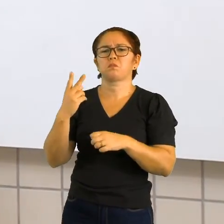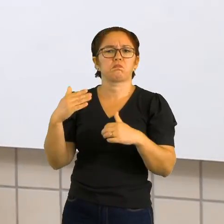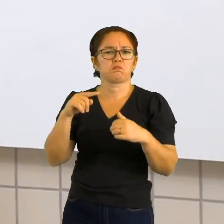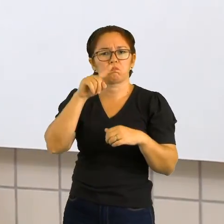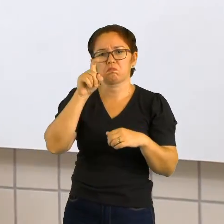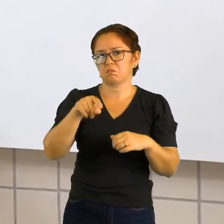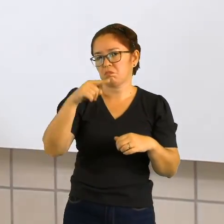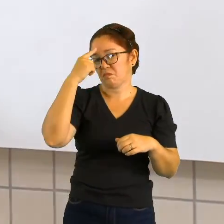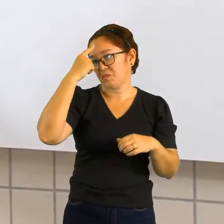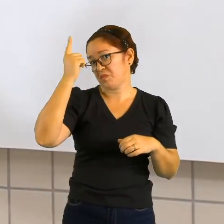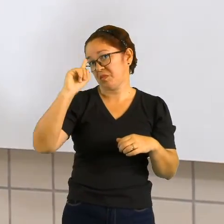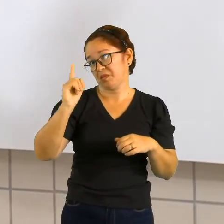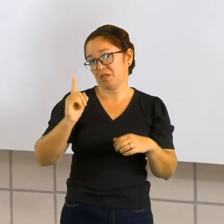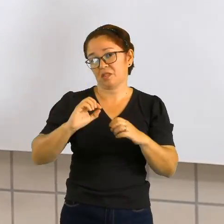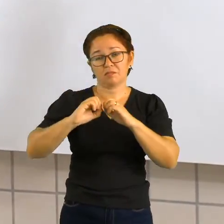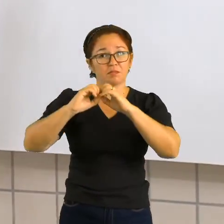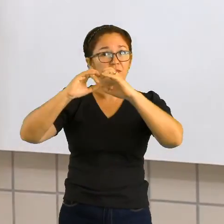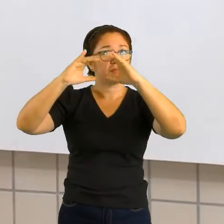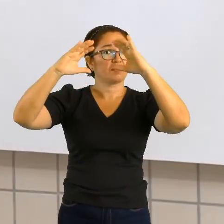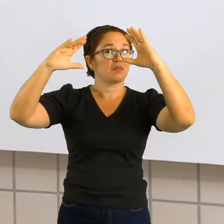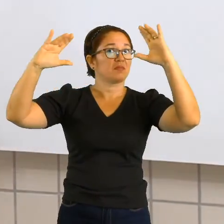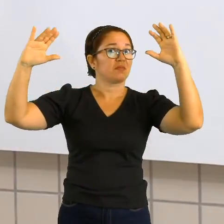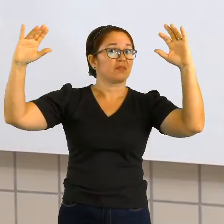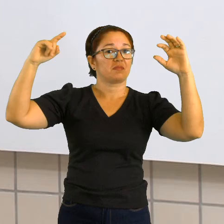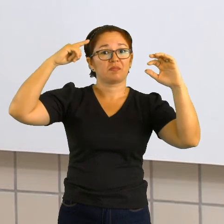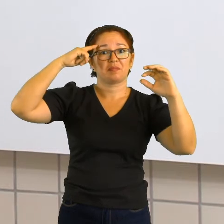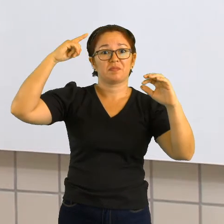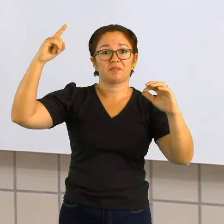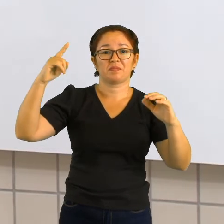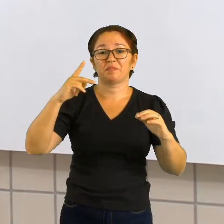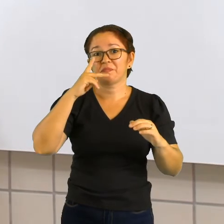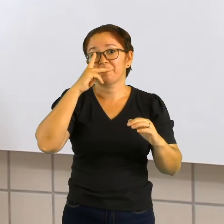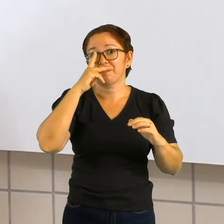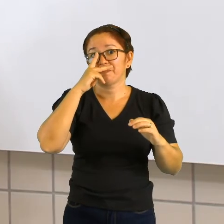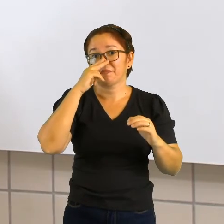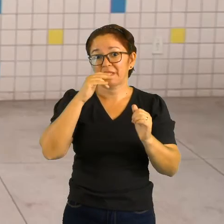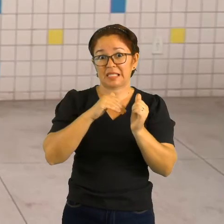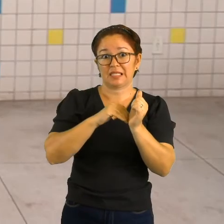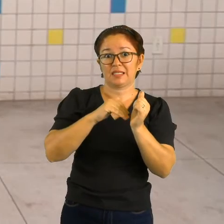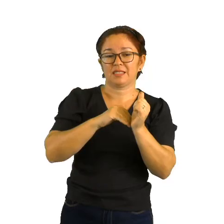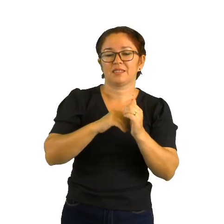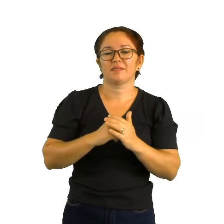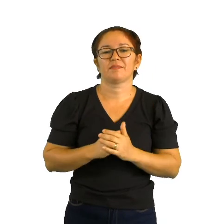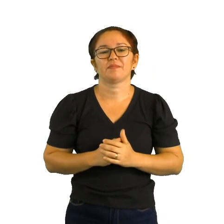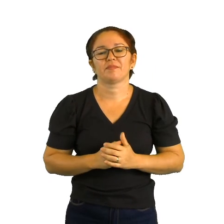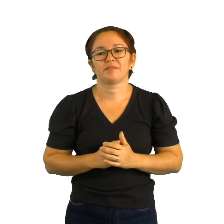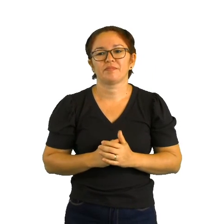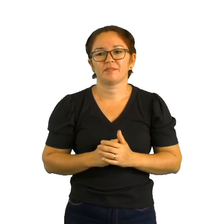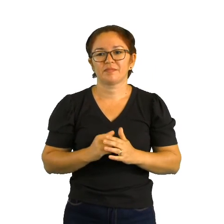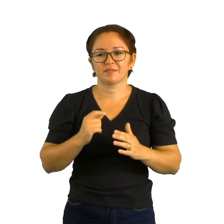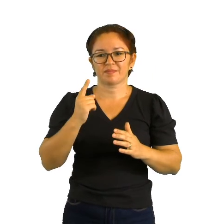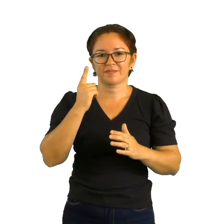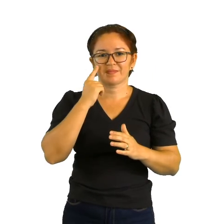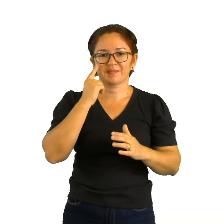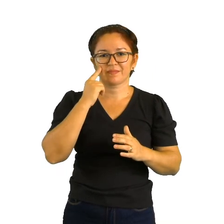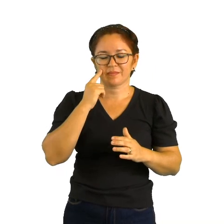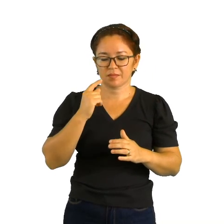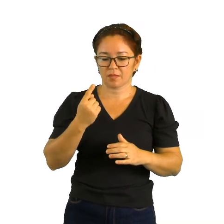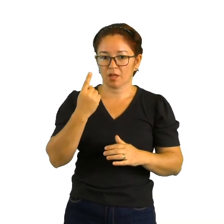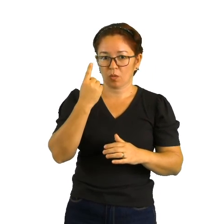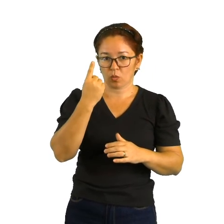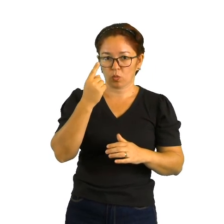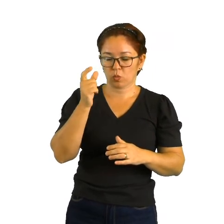conto de fadas é assim. É uma coisa assim misteriosa, né? Vamos para a leitura. Narrador. Normalmente o conto